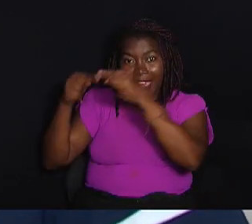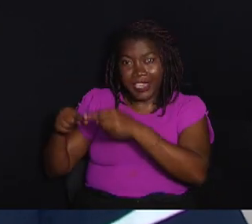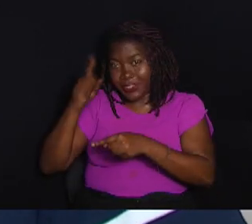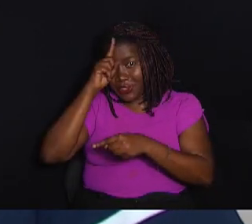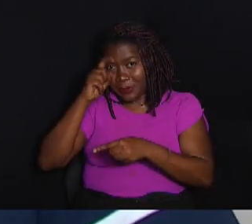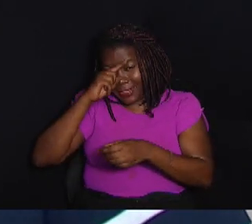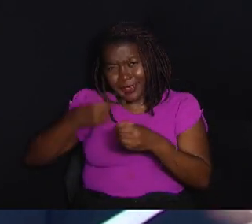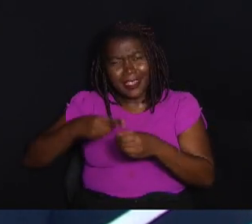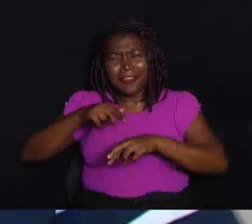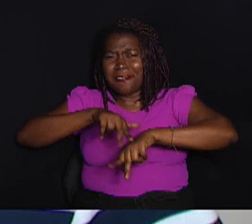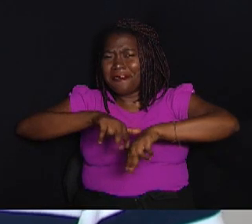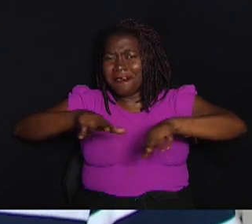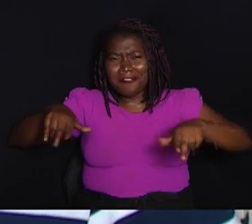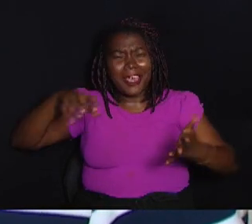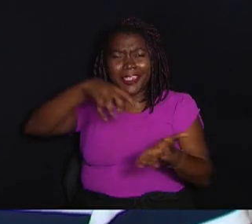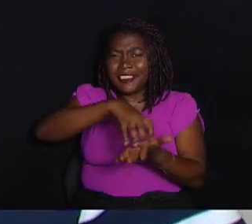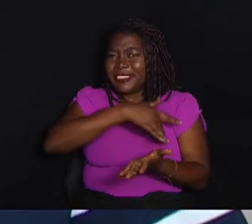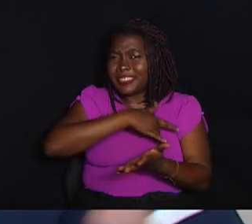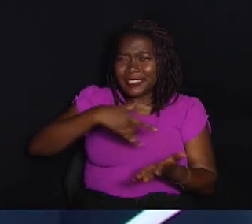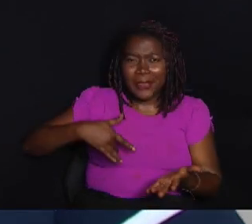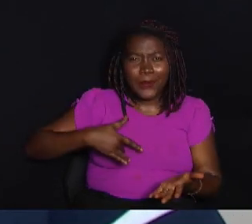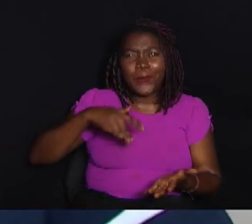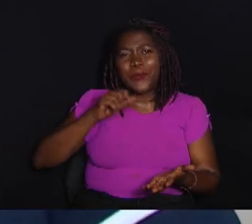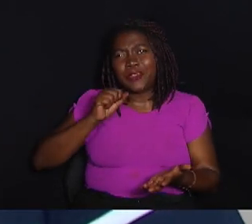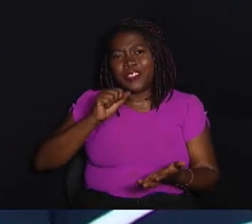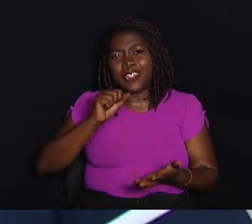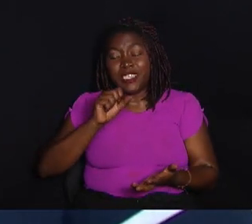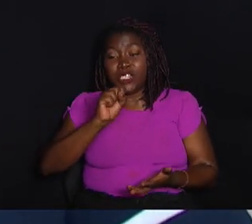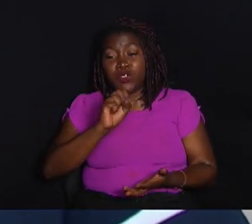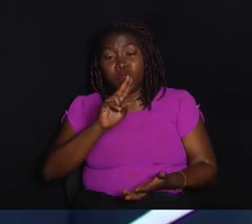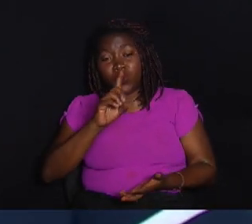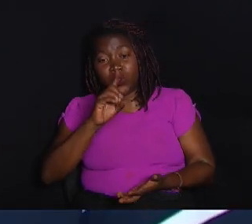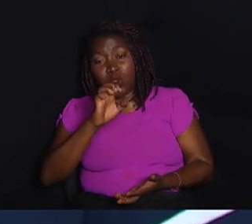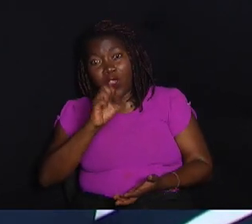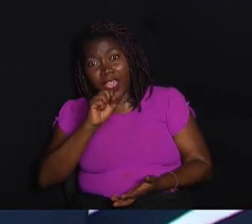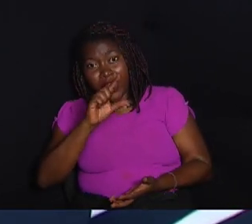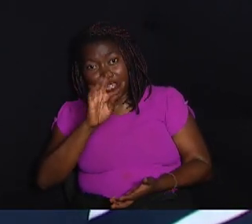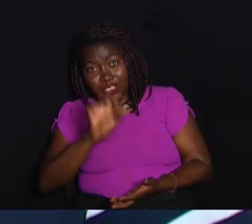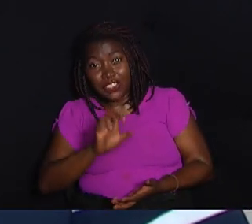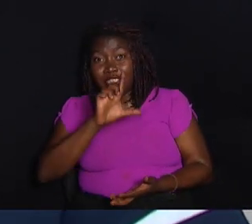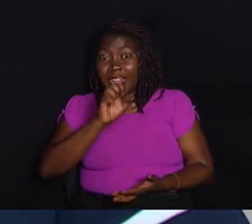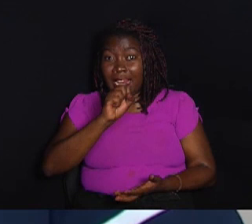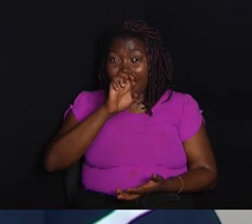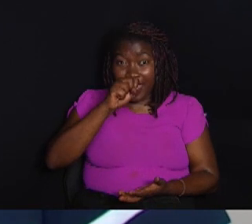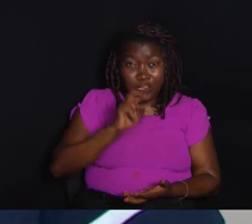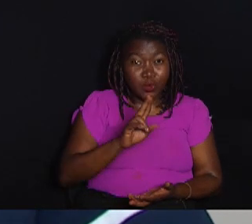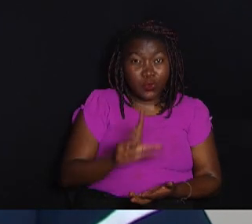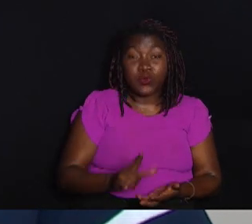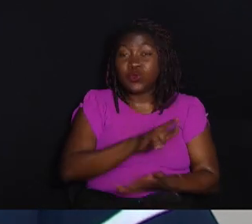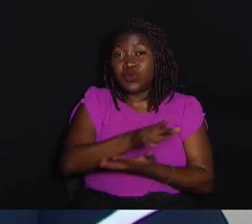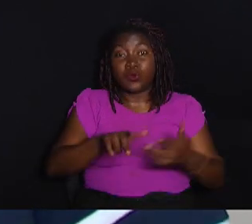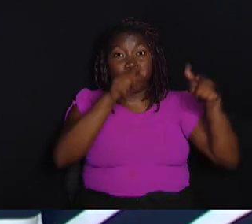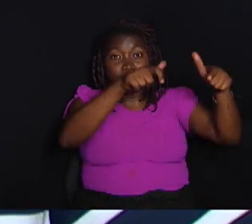vários centros de saúde na região Sudoeste na região Leste na região Sul em diversas regiões da cidade que a gente procurou dar um apoio para